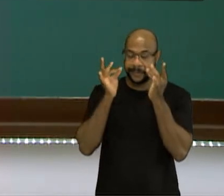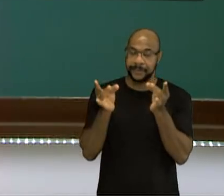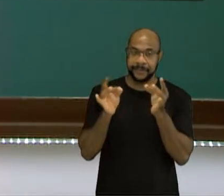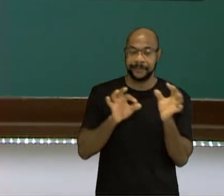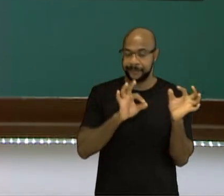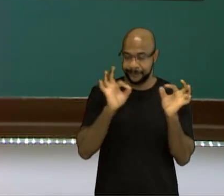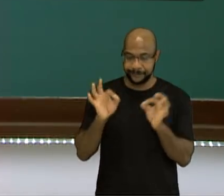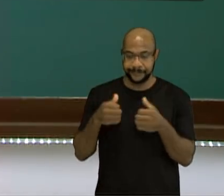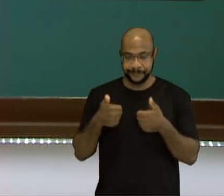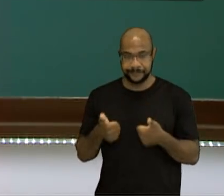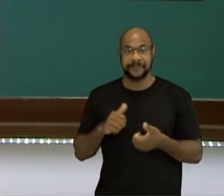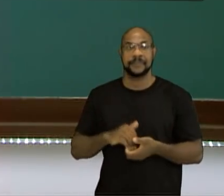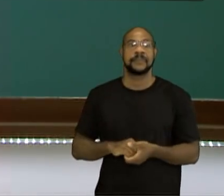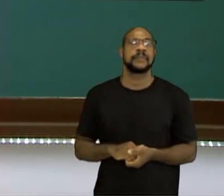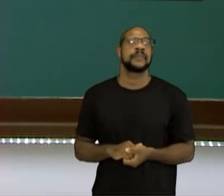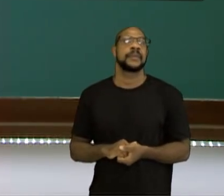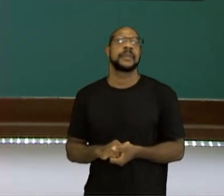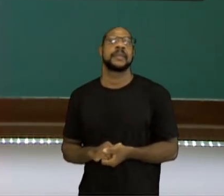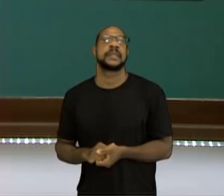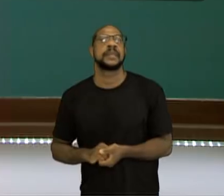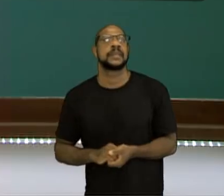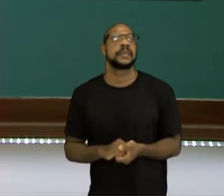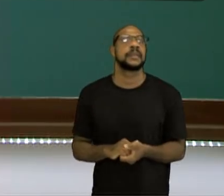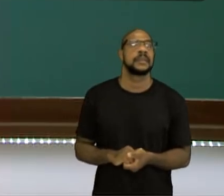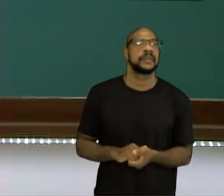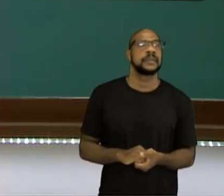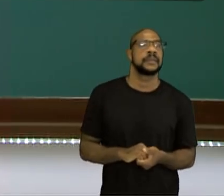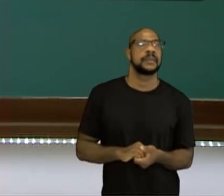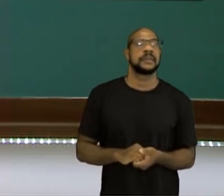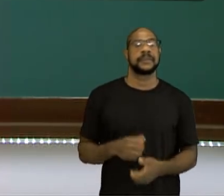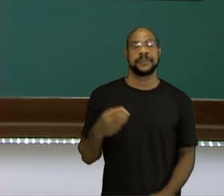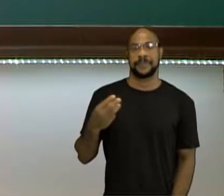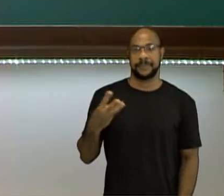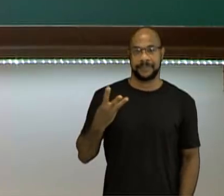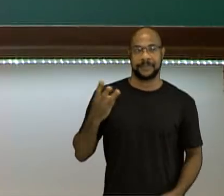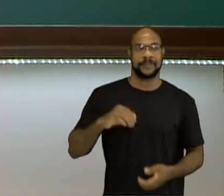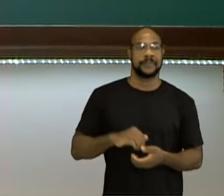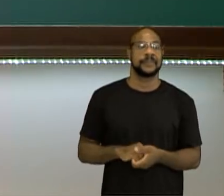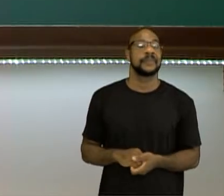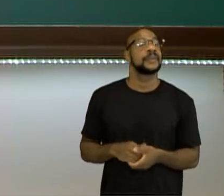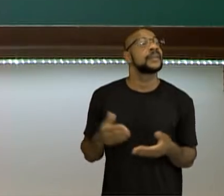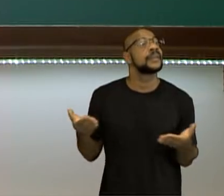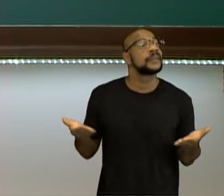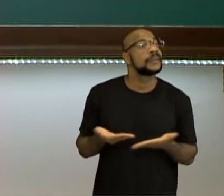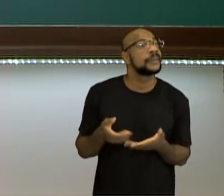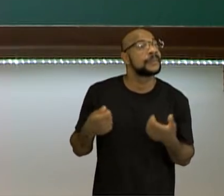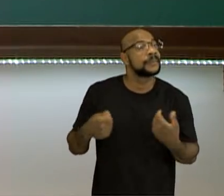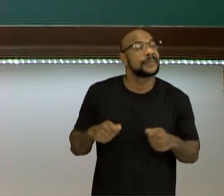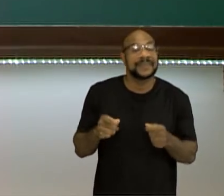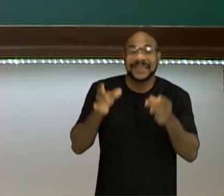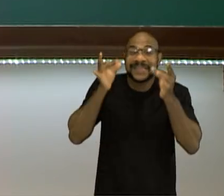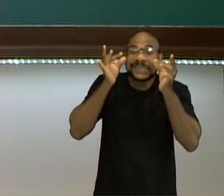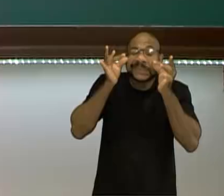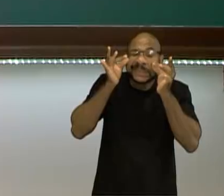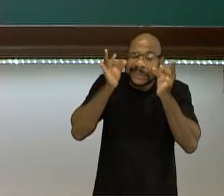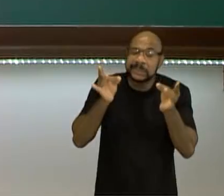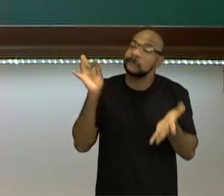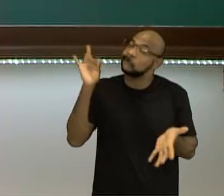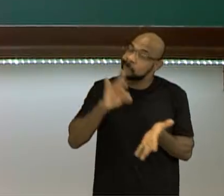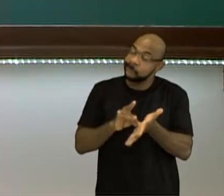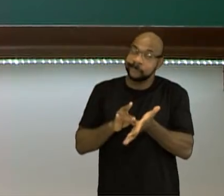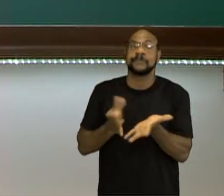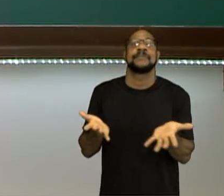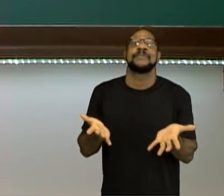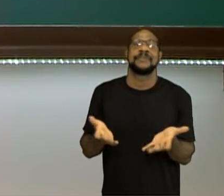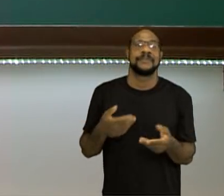errou. E agora então, vamos lá? Número 3. Agora a gente tem que prestar muita atenção. Então a gente leu